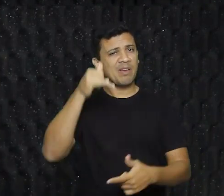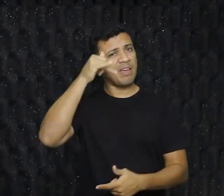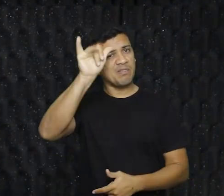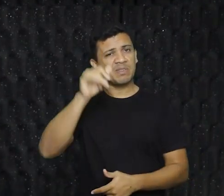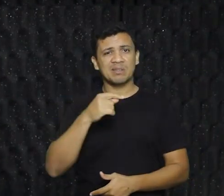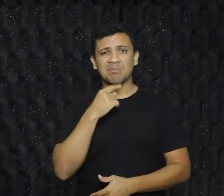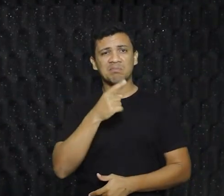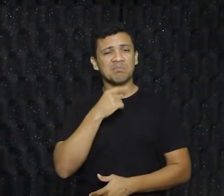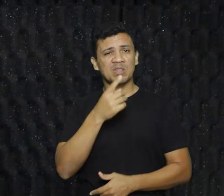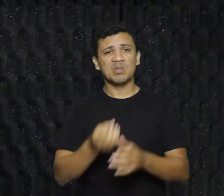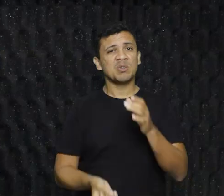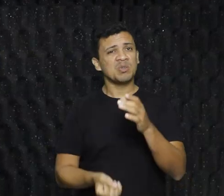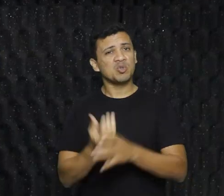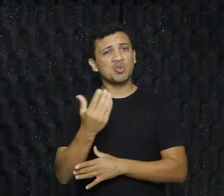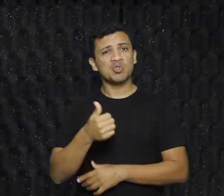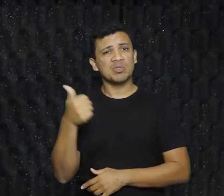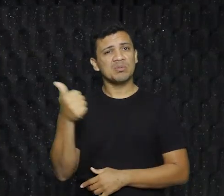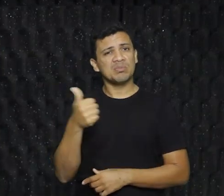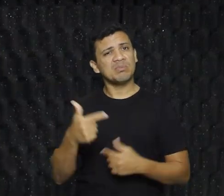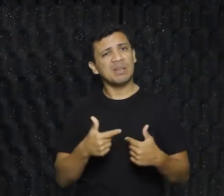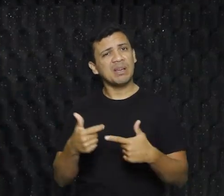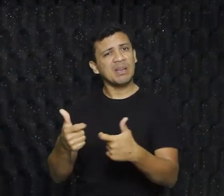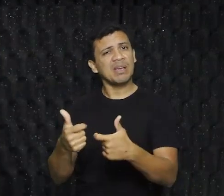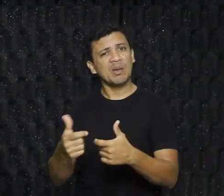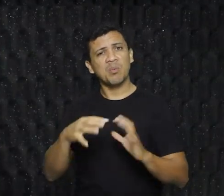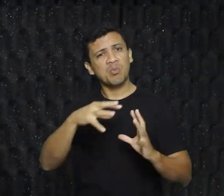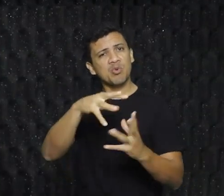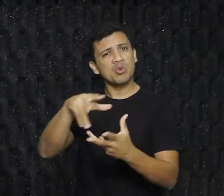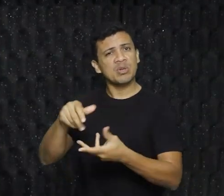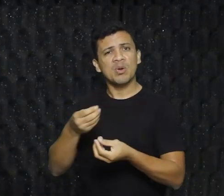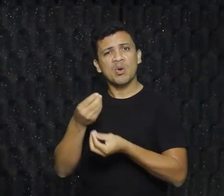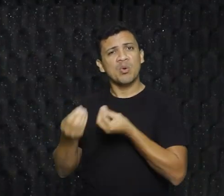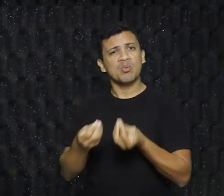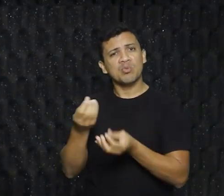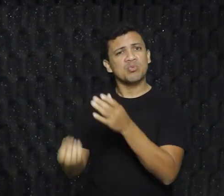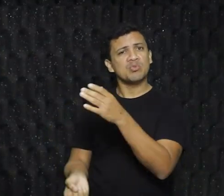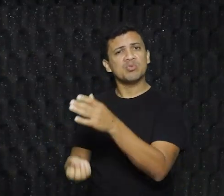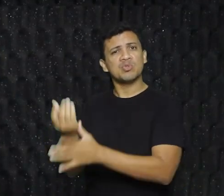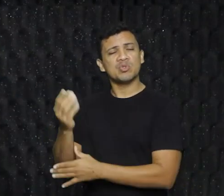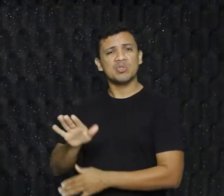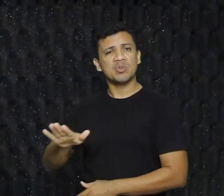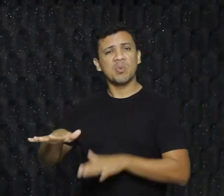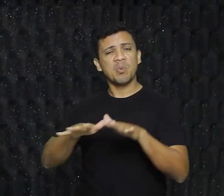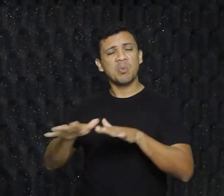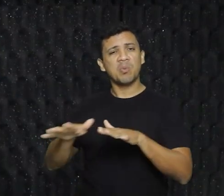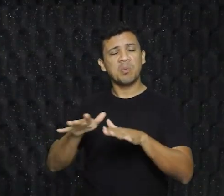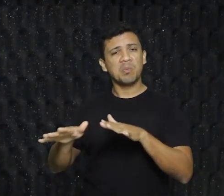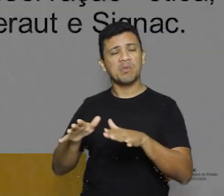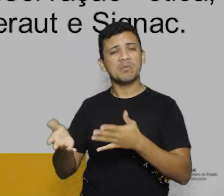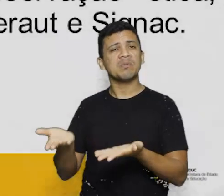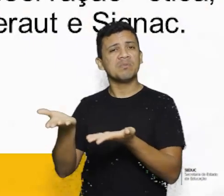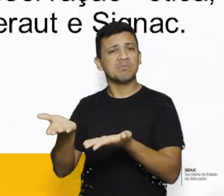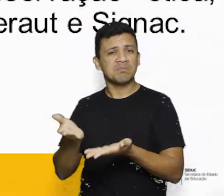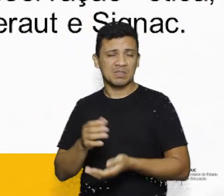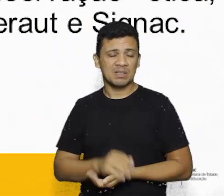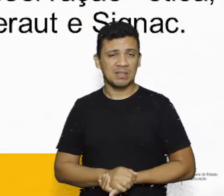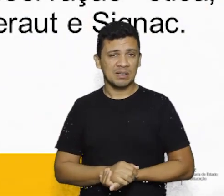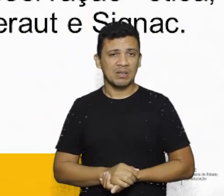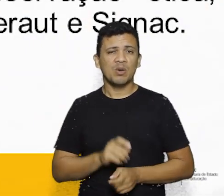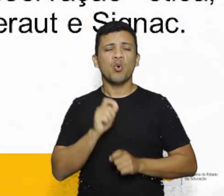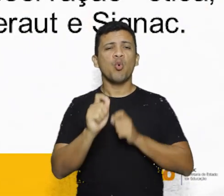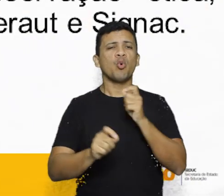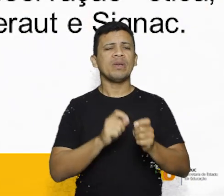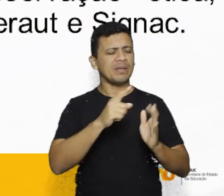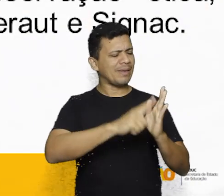a Segunda Guerra Mundial? Como é que a Europa permitiu que o nazismo florescesse? Então, nesse caso, o que é o expressionismo?